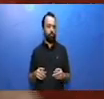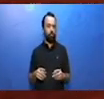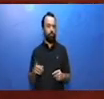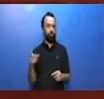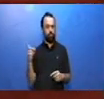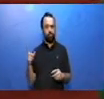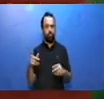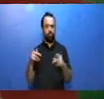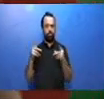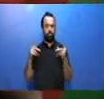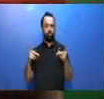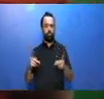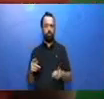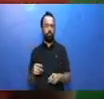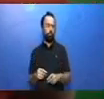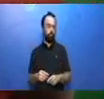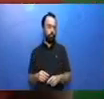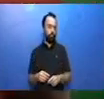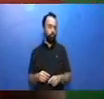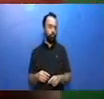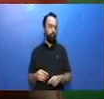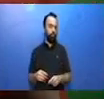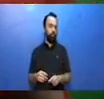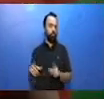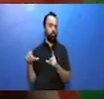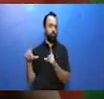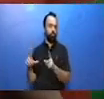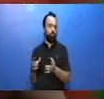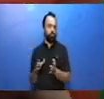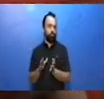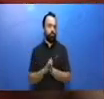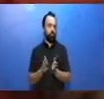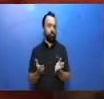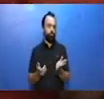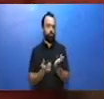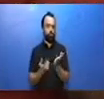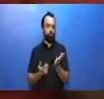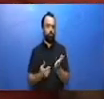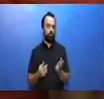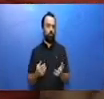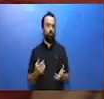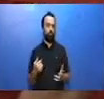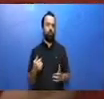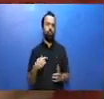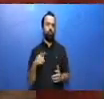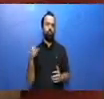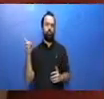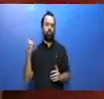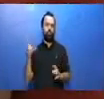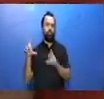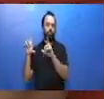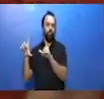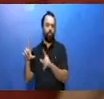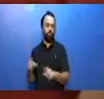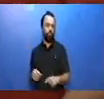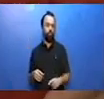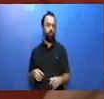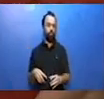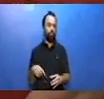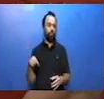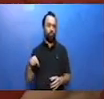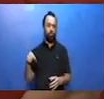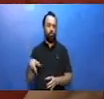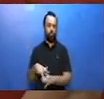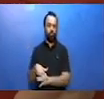observamos aquelas imagens que são da apostila. Nós agora retratamos aqui a nossa cidade. Será que a gente tem